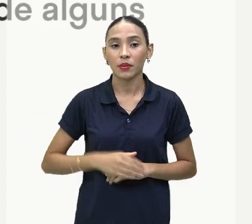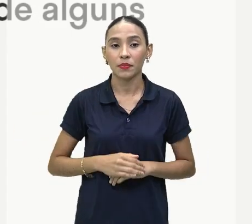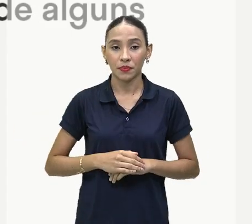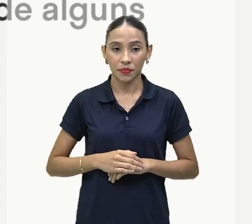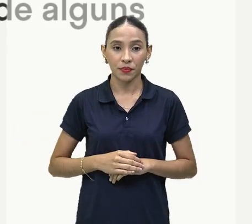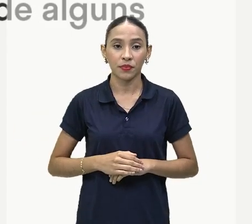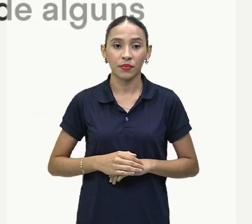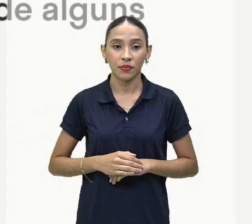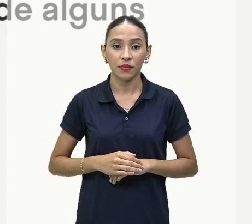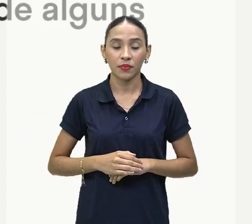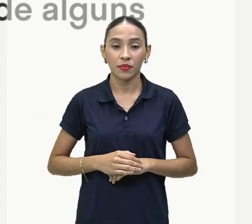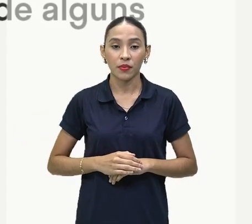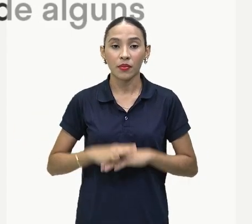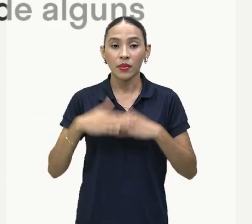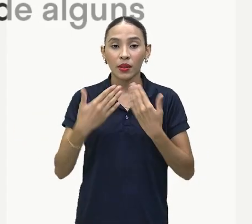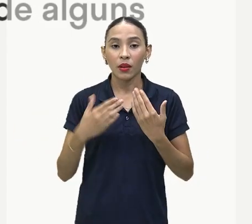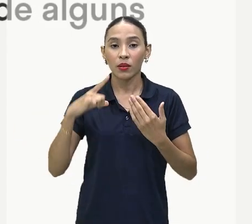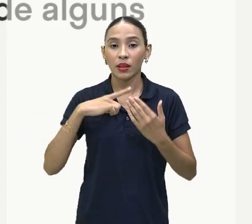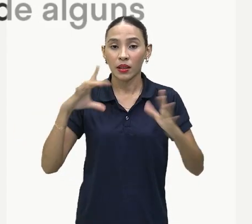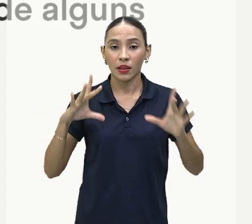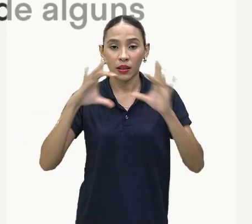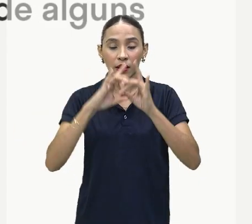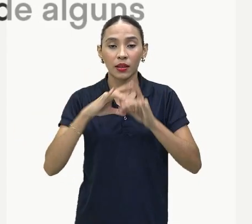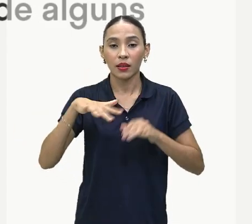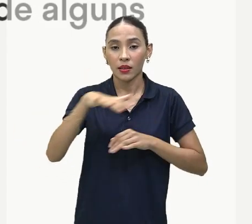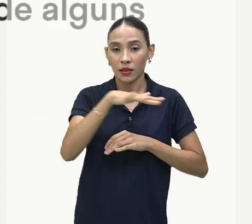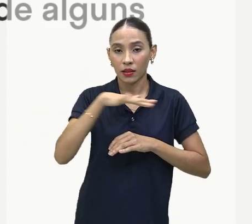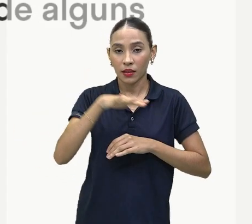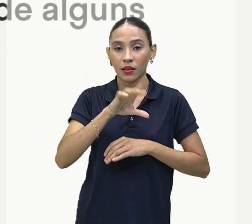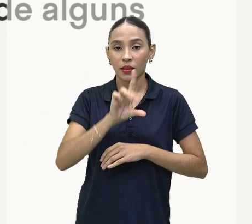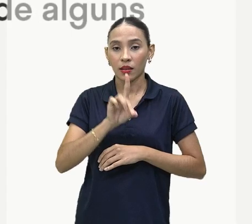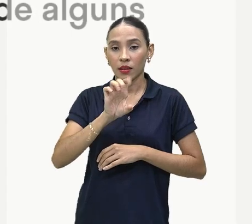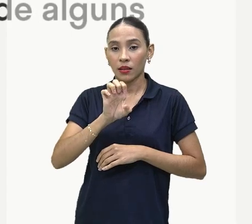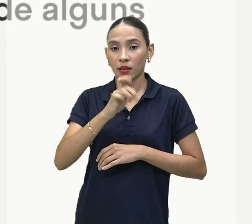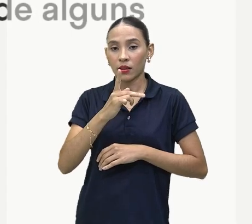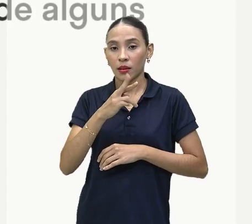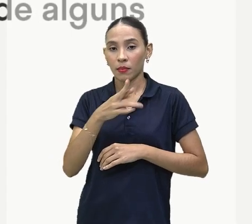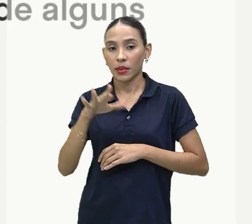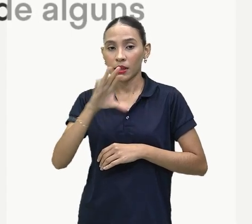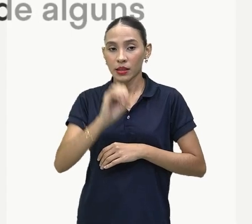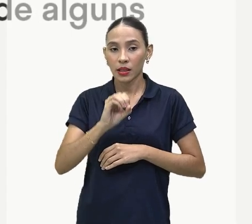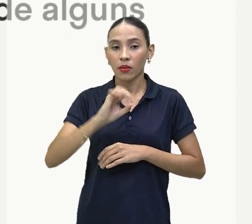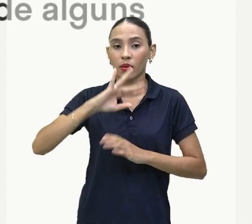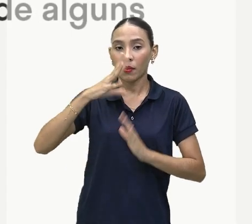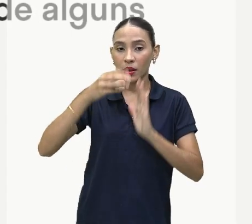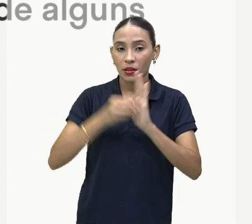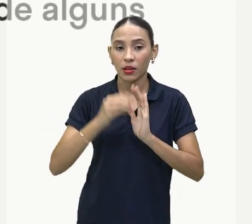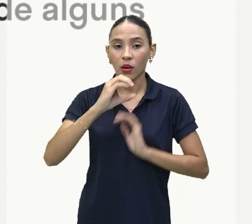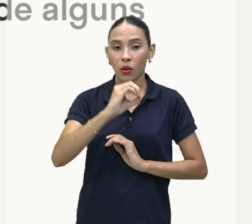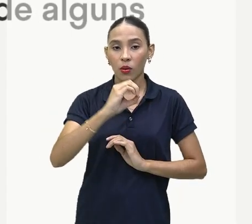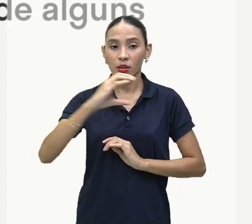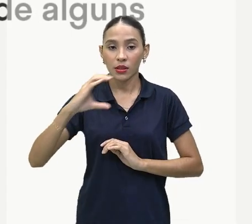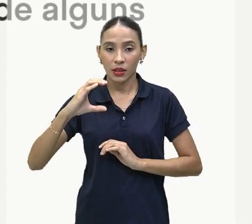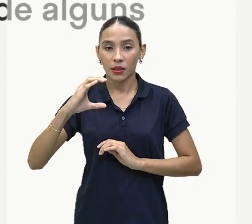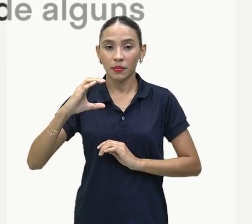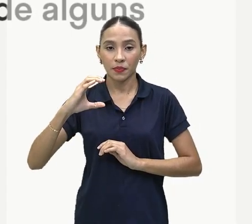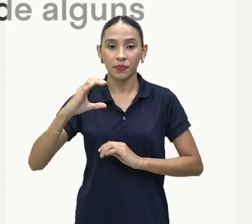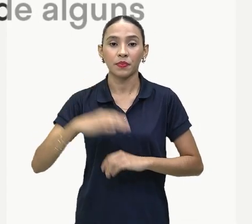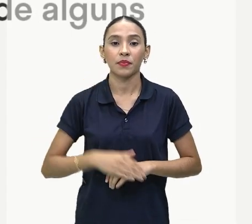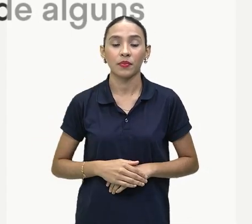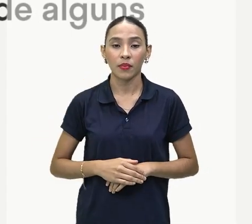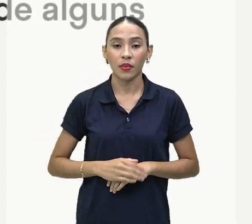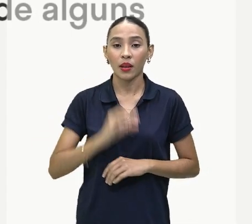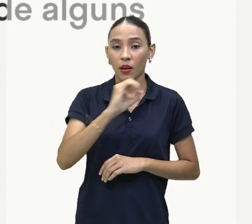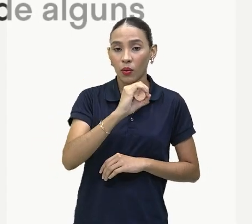Rio Amazonas, ela está intercalada entre a depressão da Amazônia Ocidental,